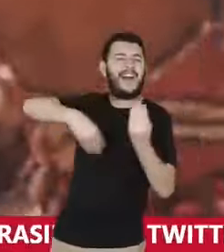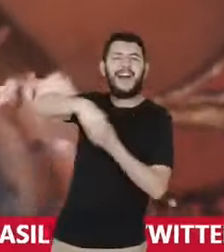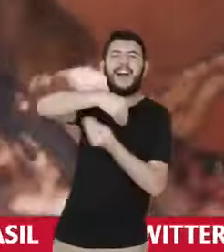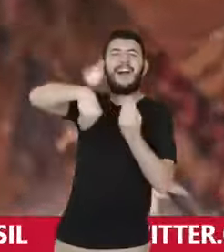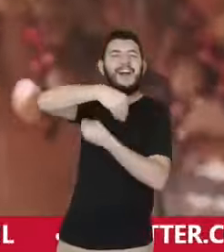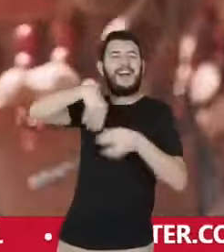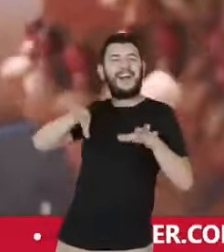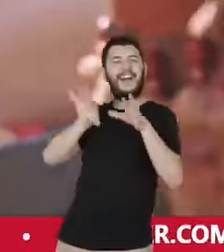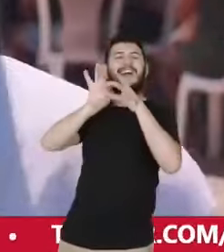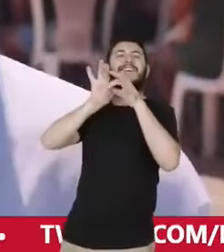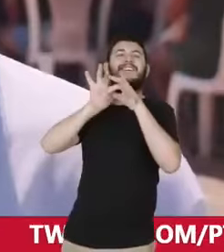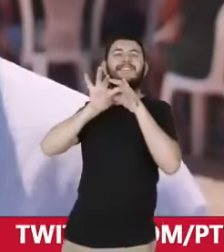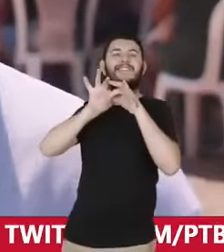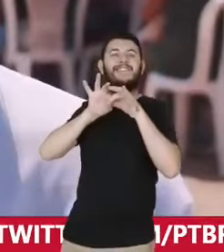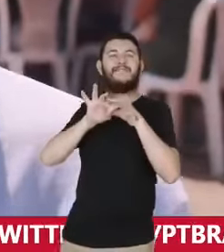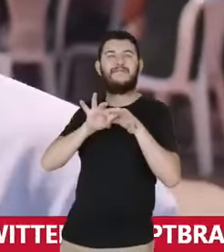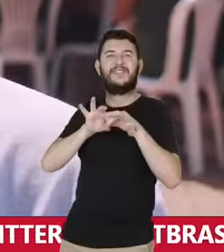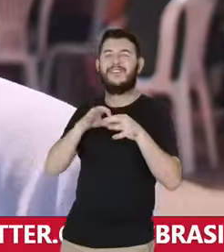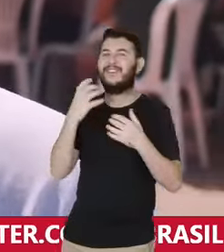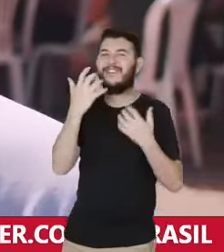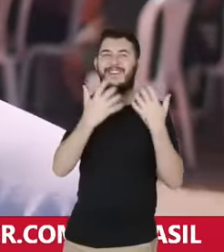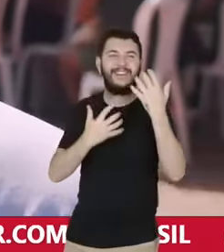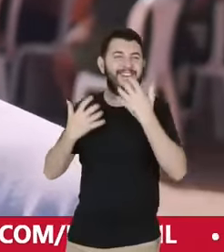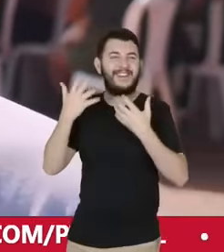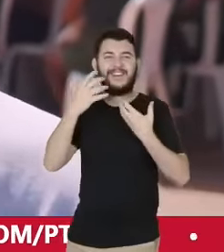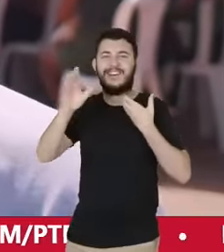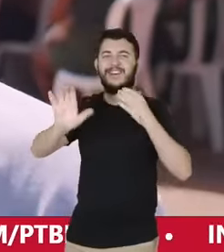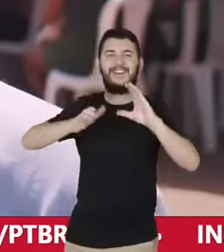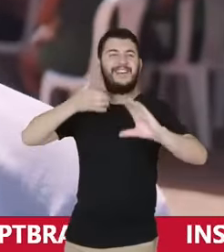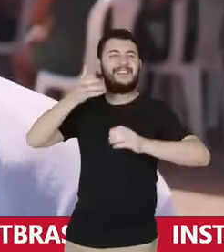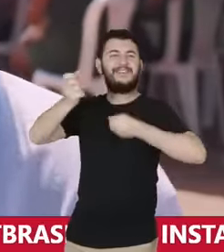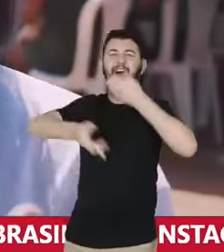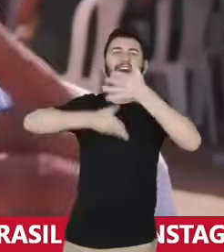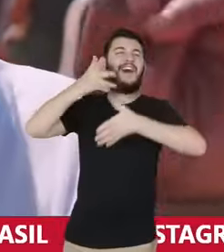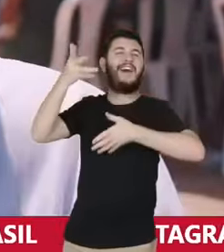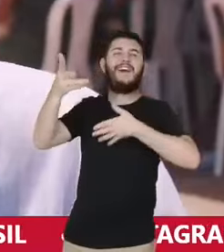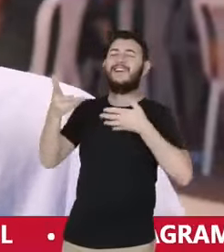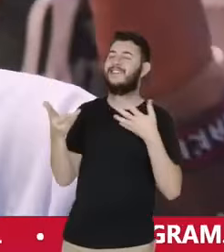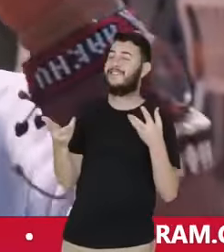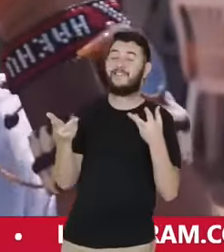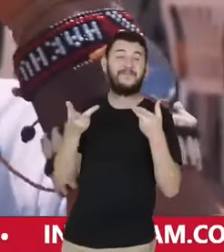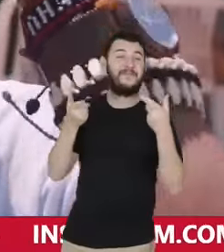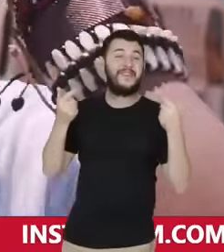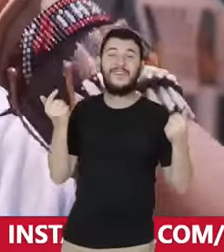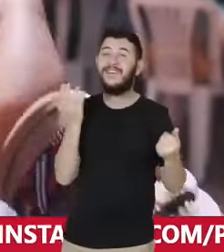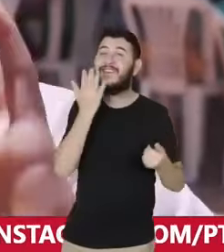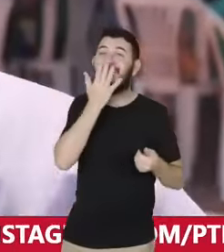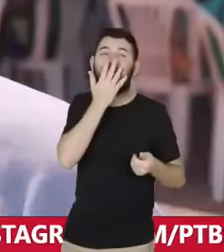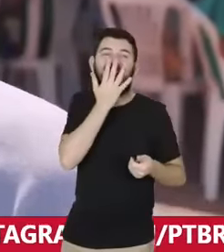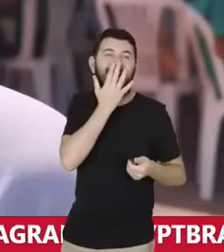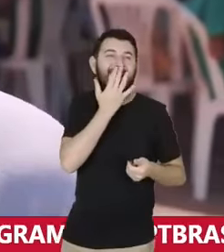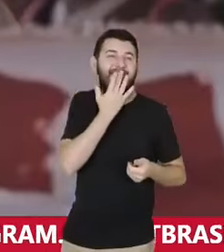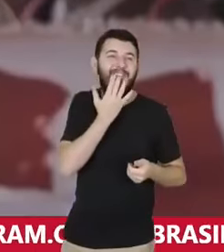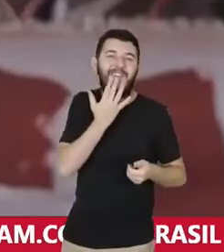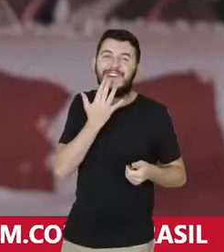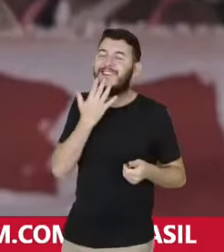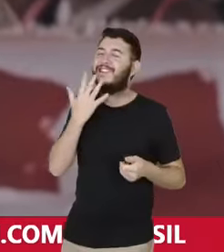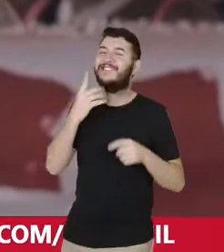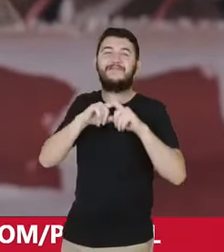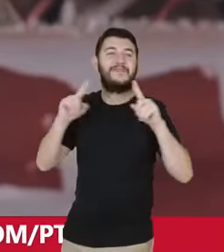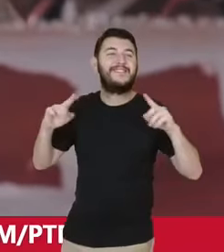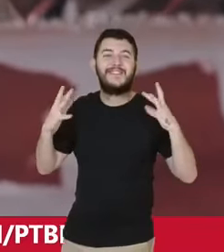assim, sabe? É um canto, é uma marcha, é uma pintura, são cores, um excesso, mas que é a nossa beleza.